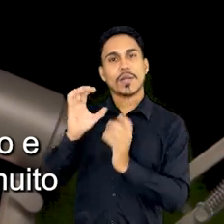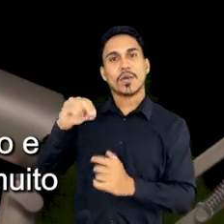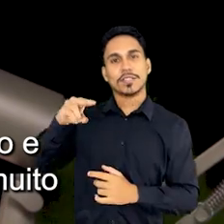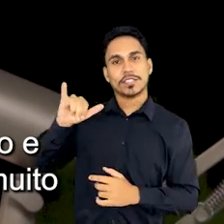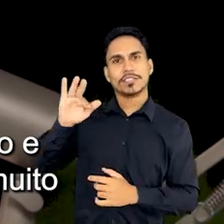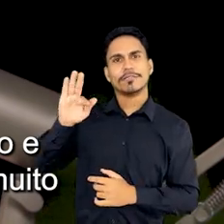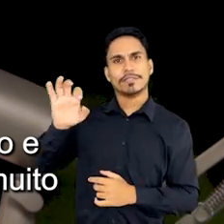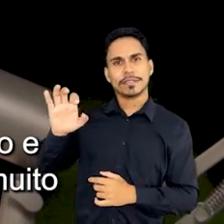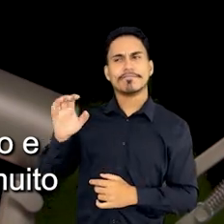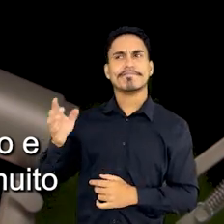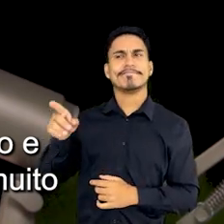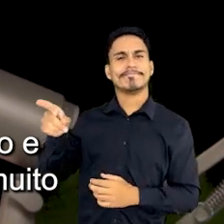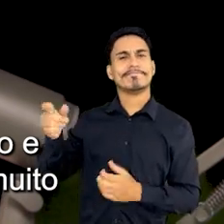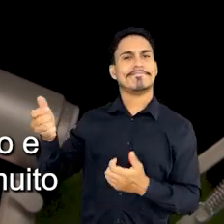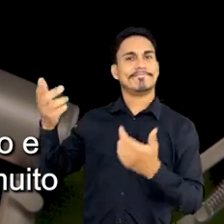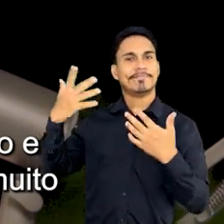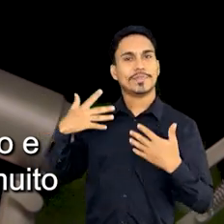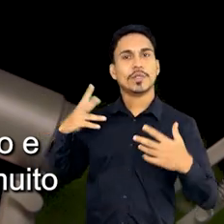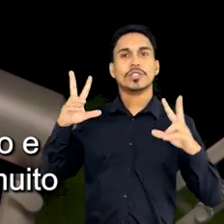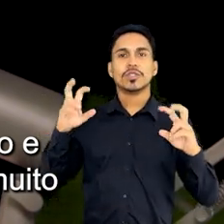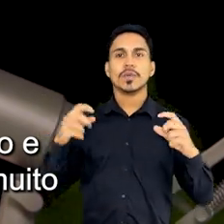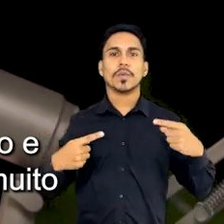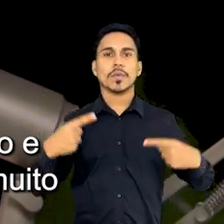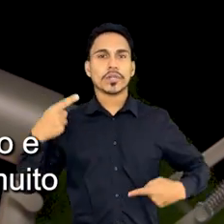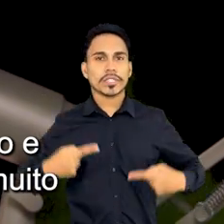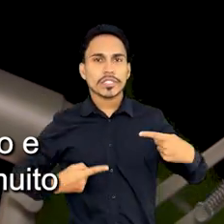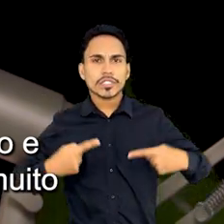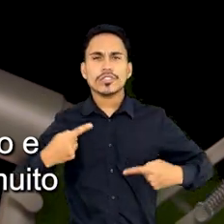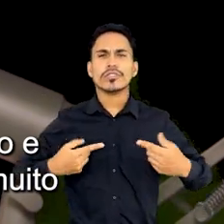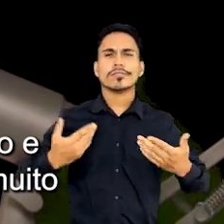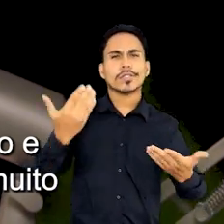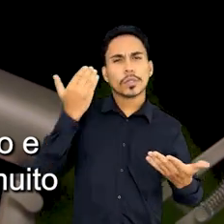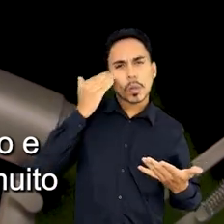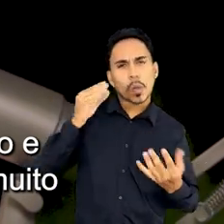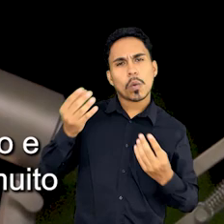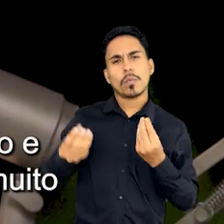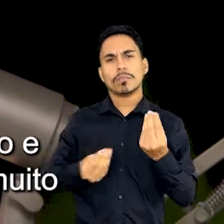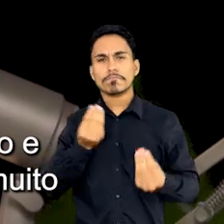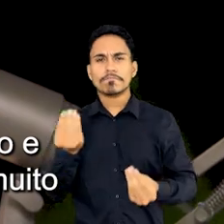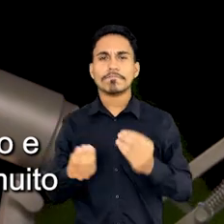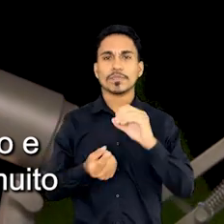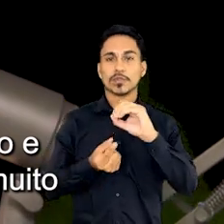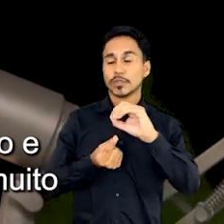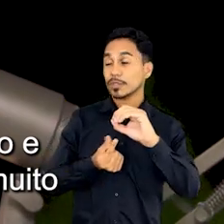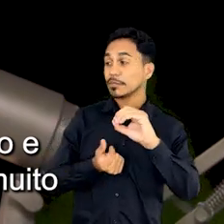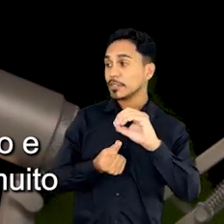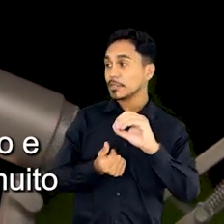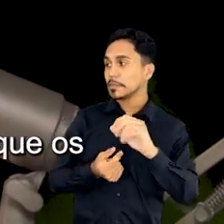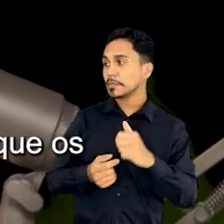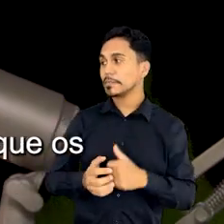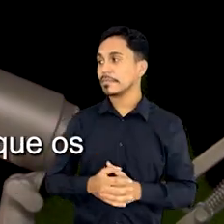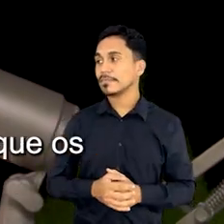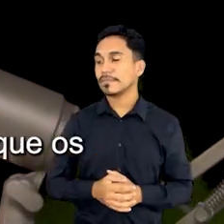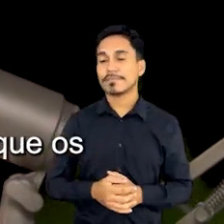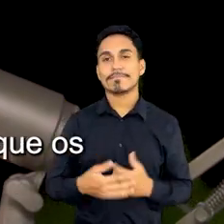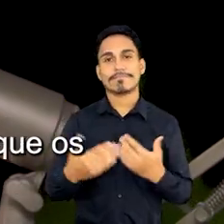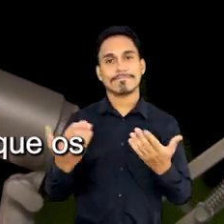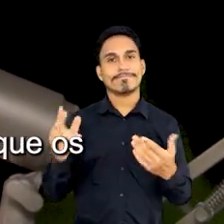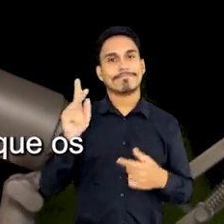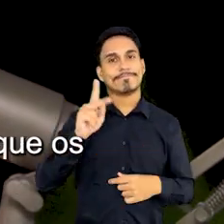funcionamento dos relacionamentos de de coalizão e políticos Para se entender orçamento enfim é muito maior